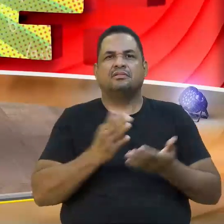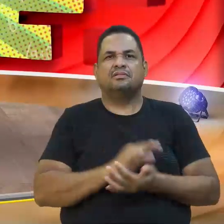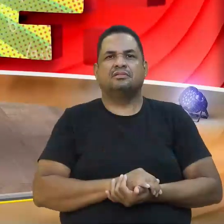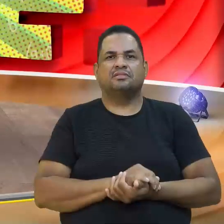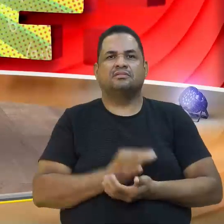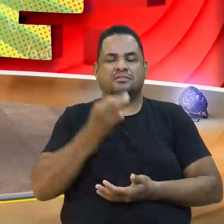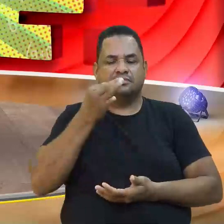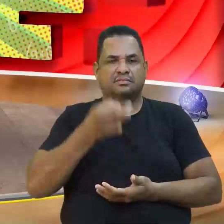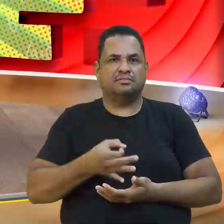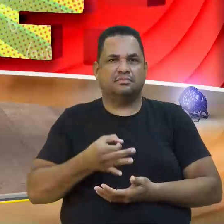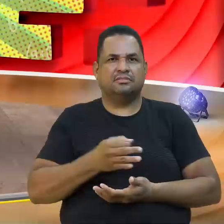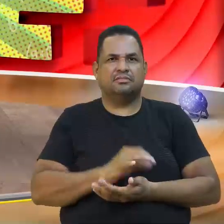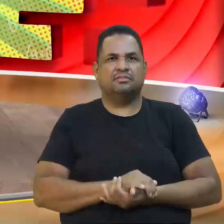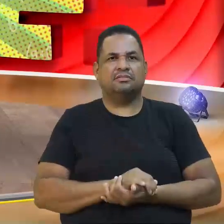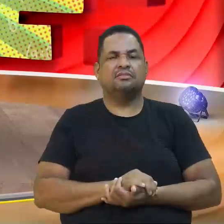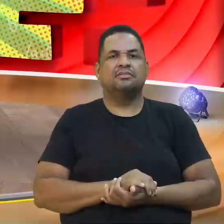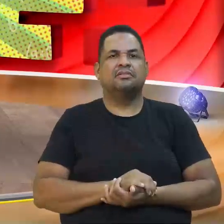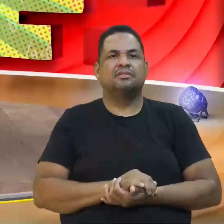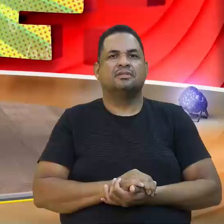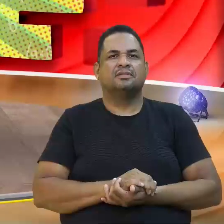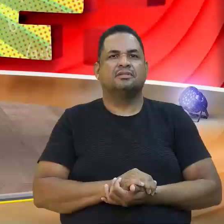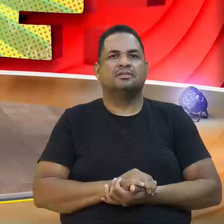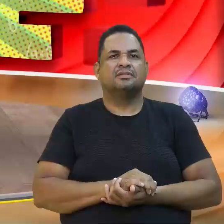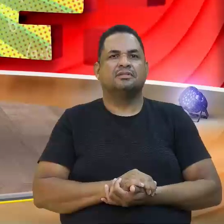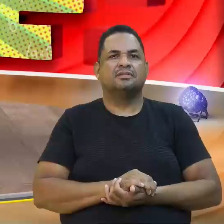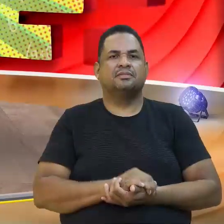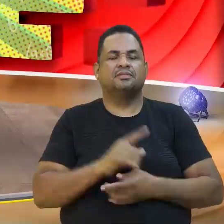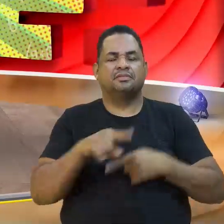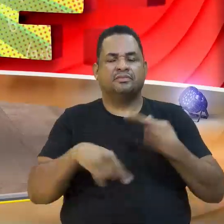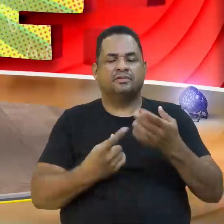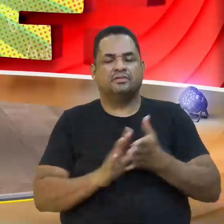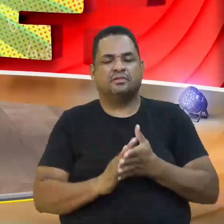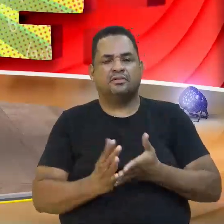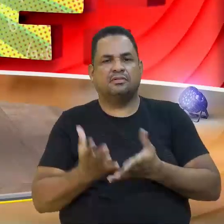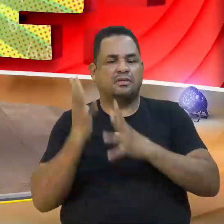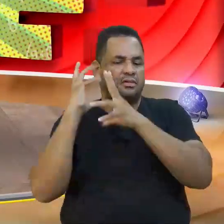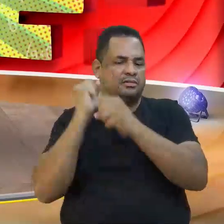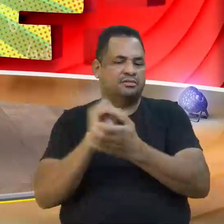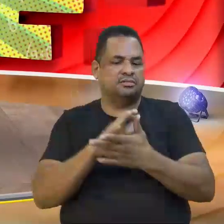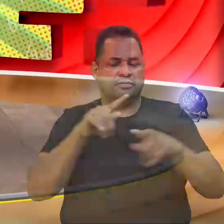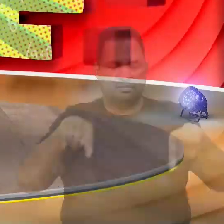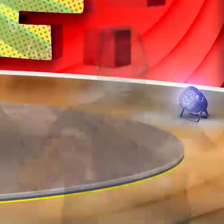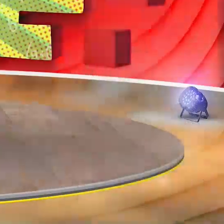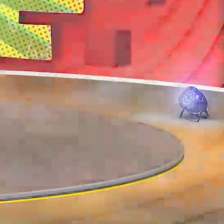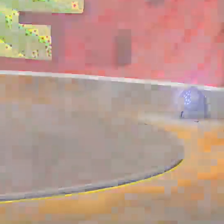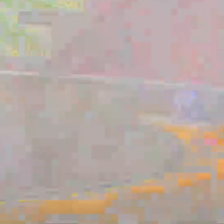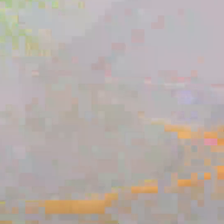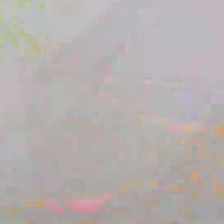certo? Então, vamos lá, já já a gente volta com revisão, atividades de sala, até mais!